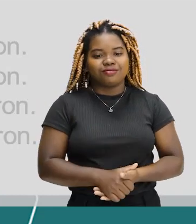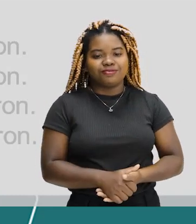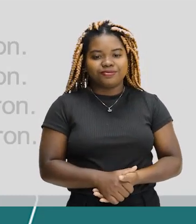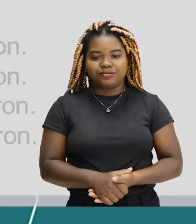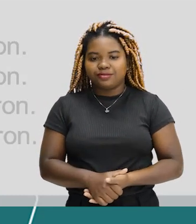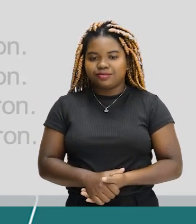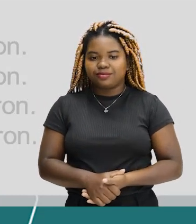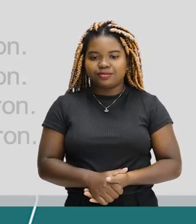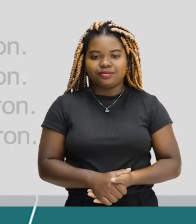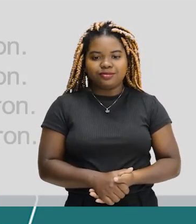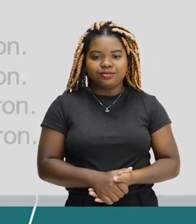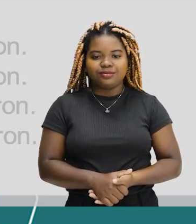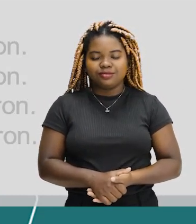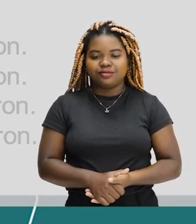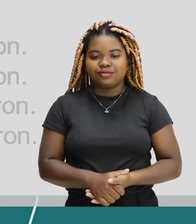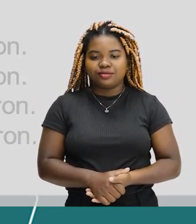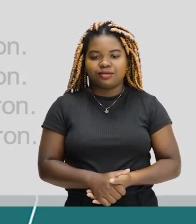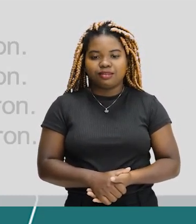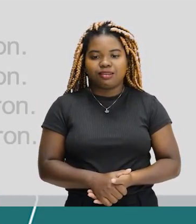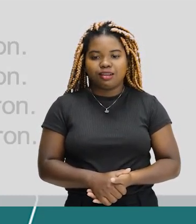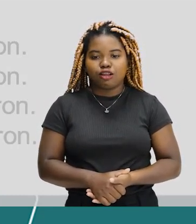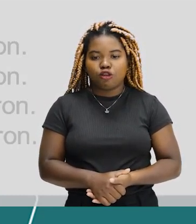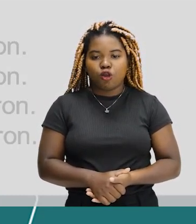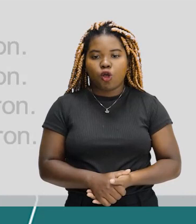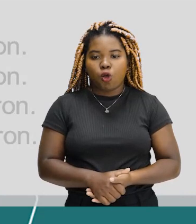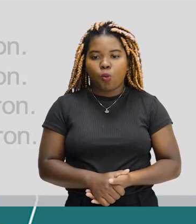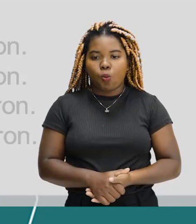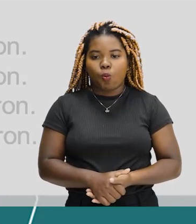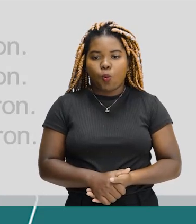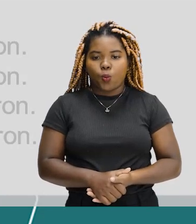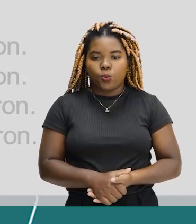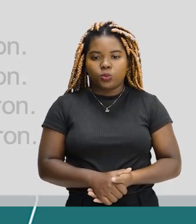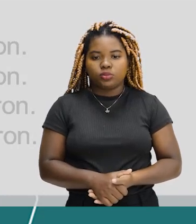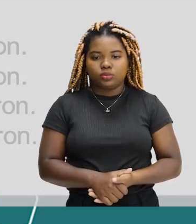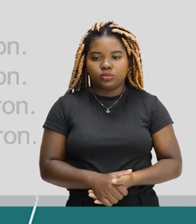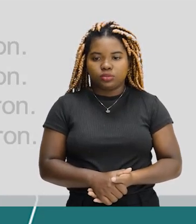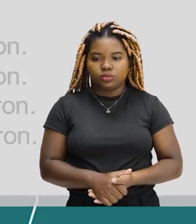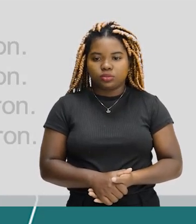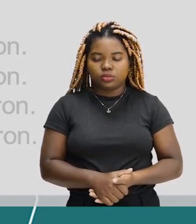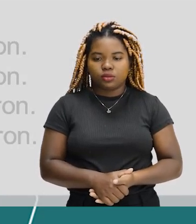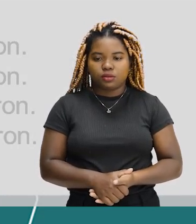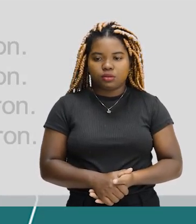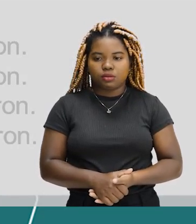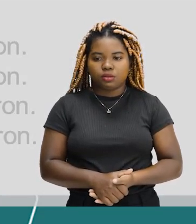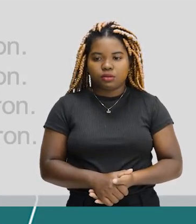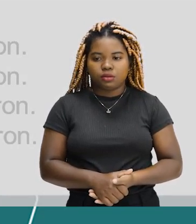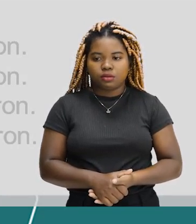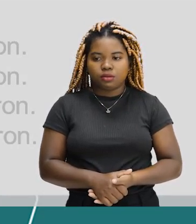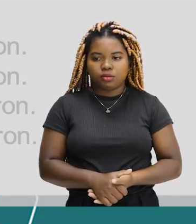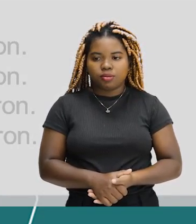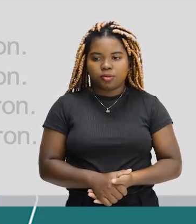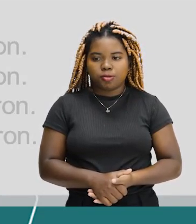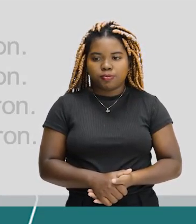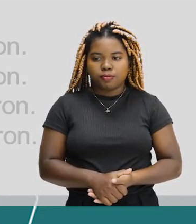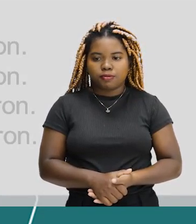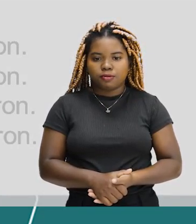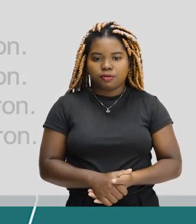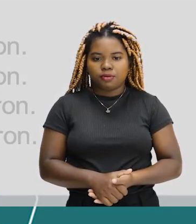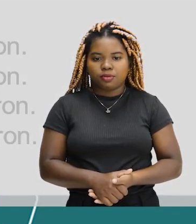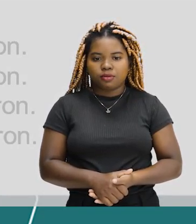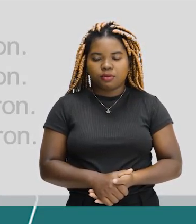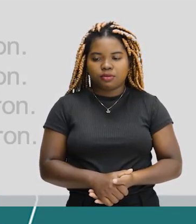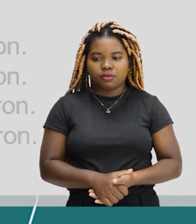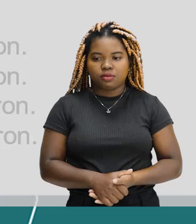A questão 3 diz o seguinte: no modelo atômico atual, o nêutron tem a